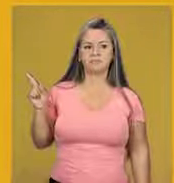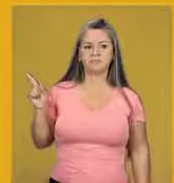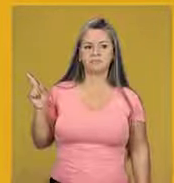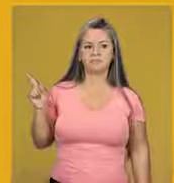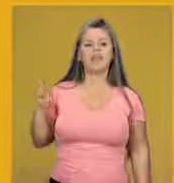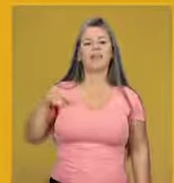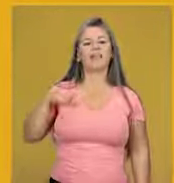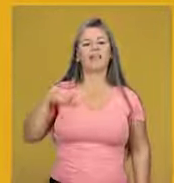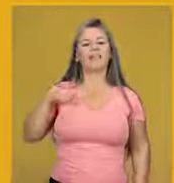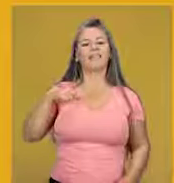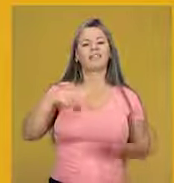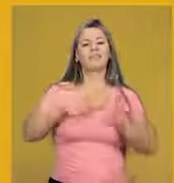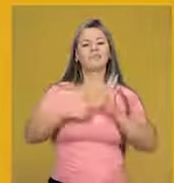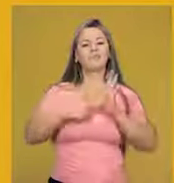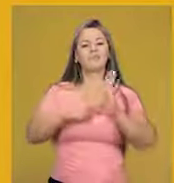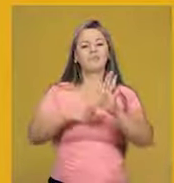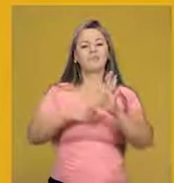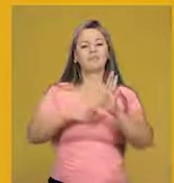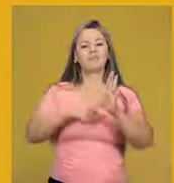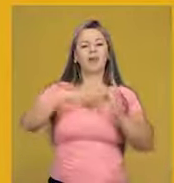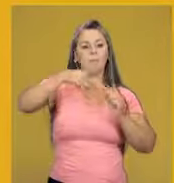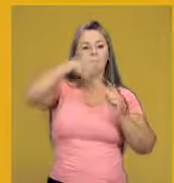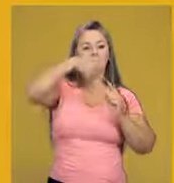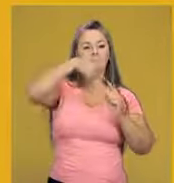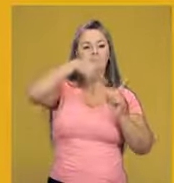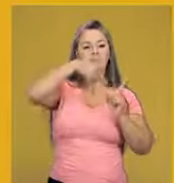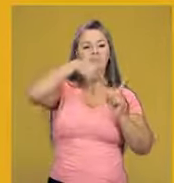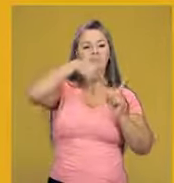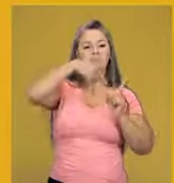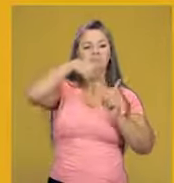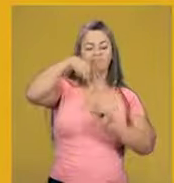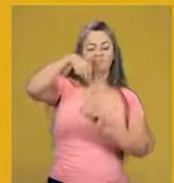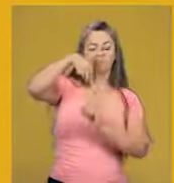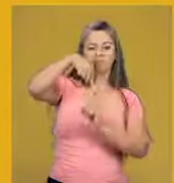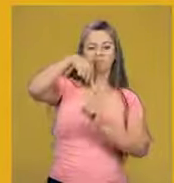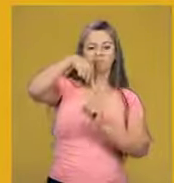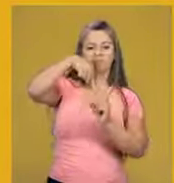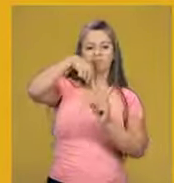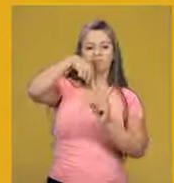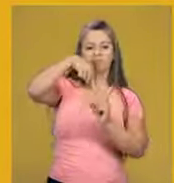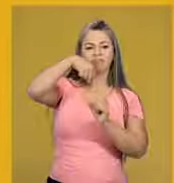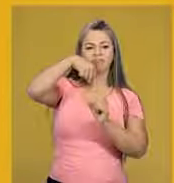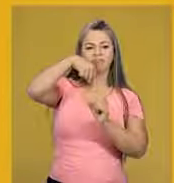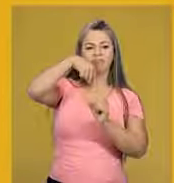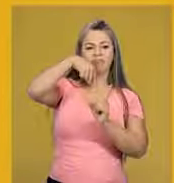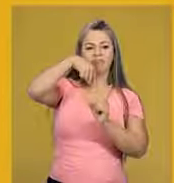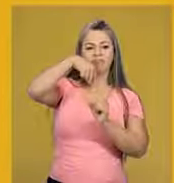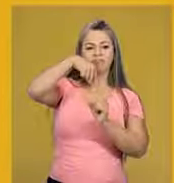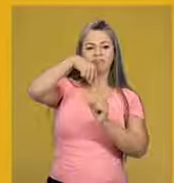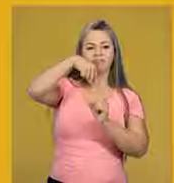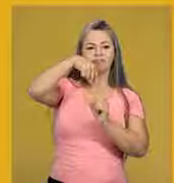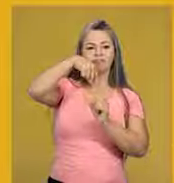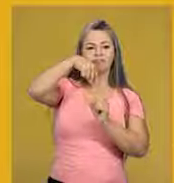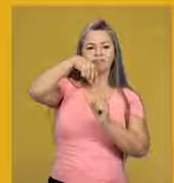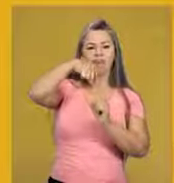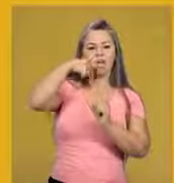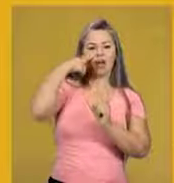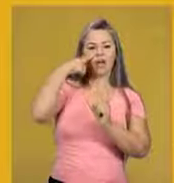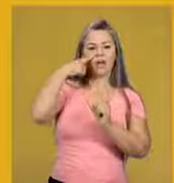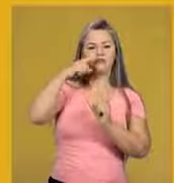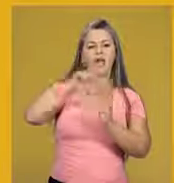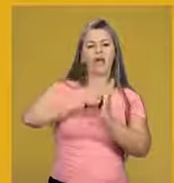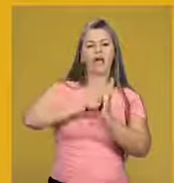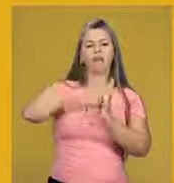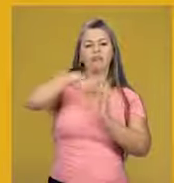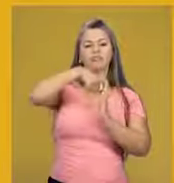Uma das formas de se representar a chave interruptora também é com um pequeno segmento. E aí